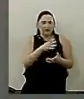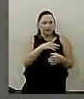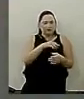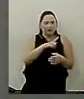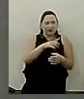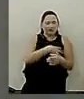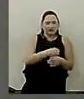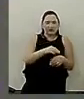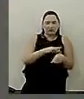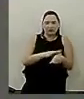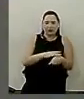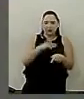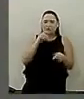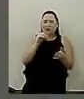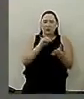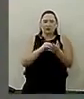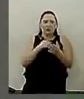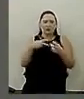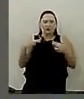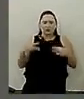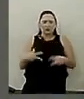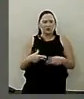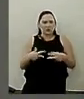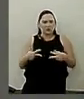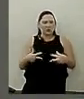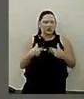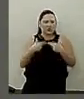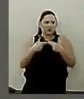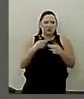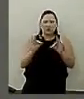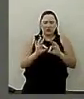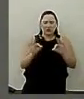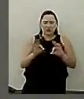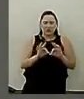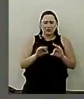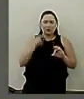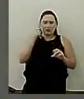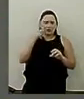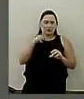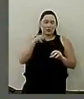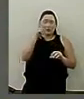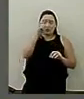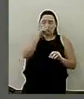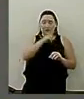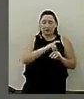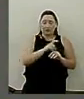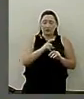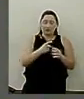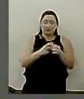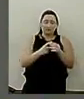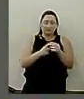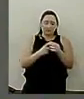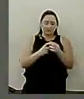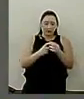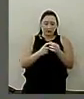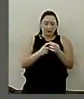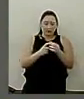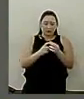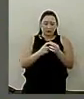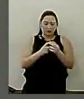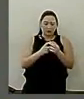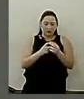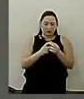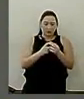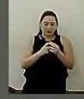ele não conseguia marcar a cirurgia para resolver o problema dele. Estava uma semana difícil, e no dia em que aquele problema estava